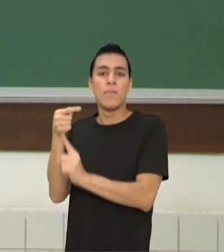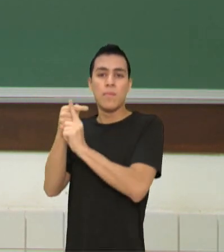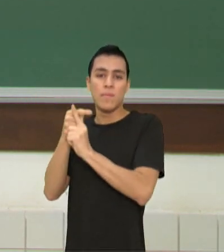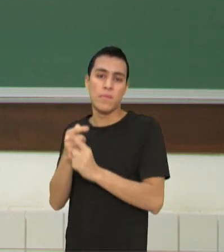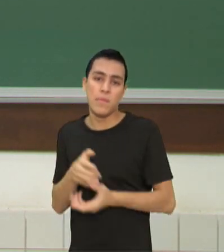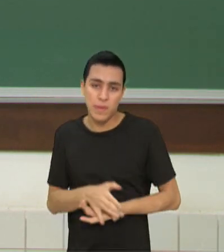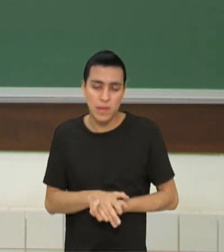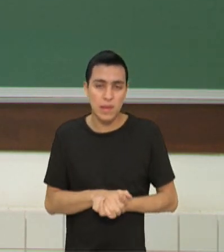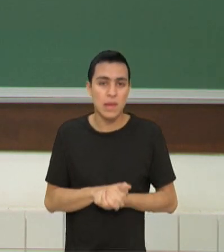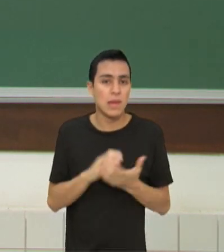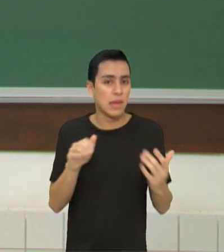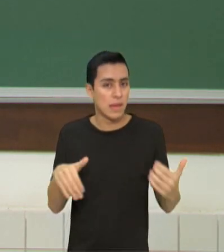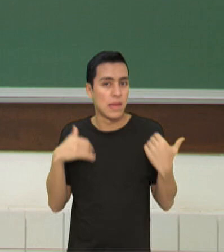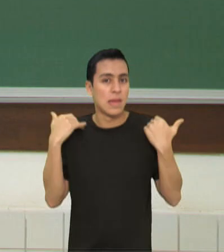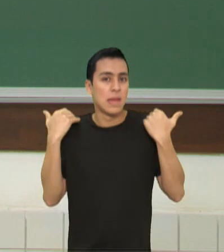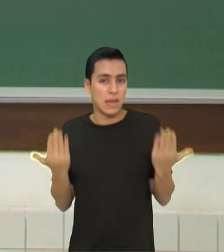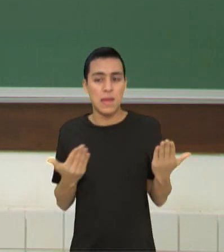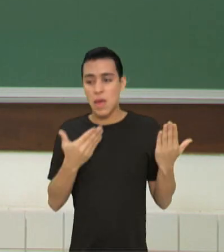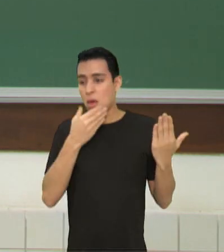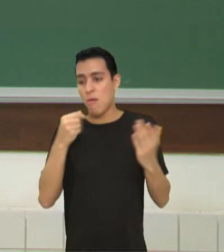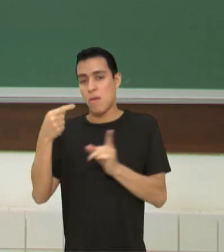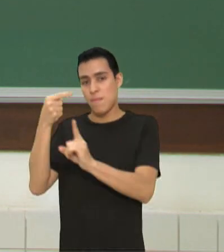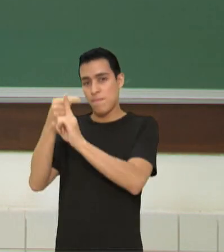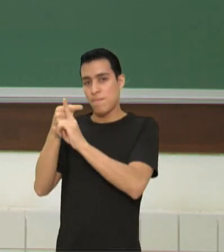clone. Letra B, um mutante.